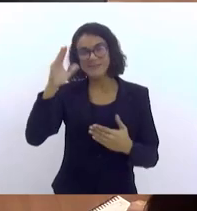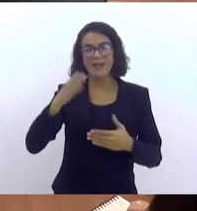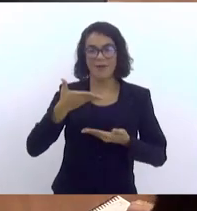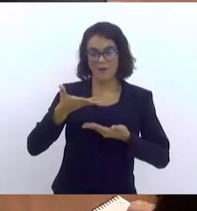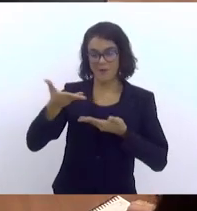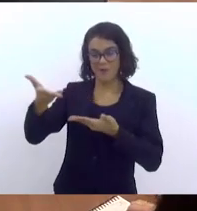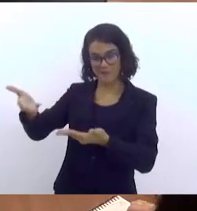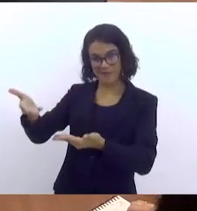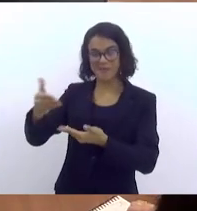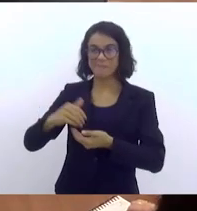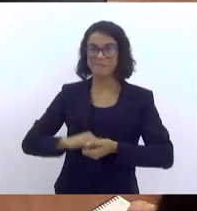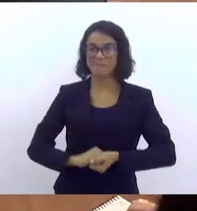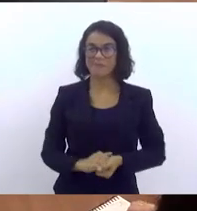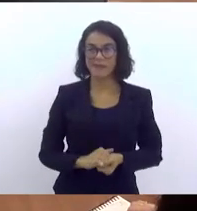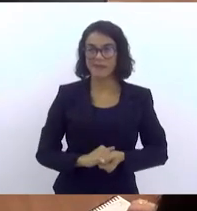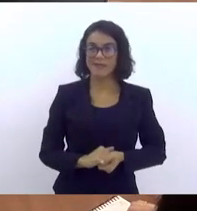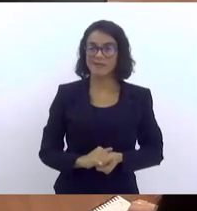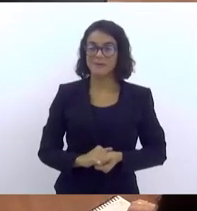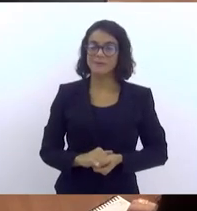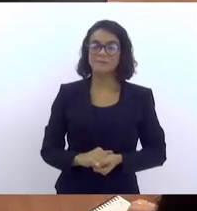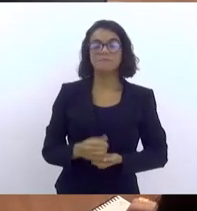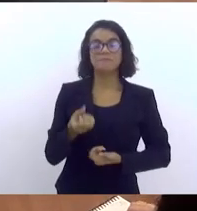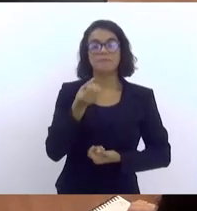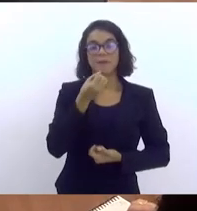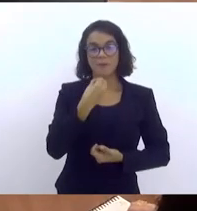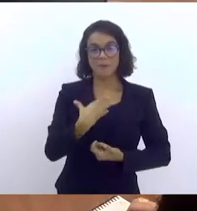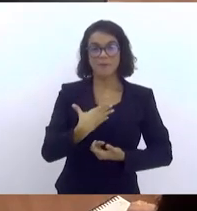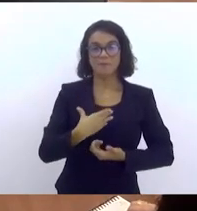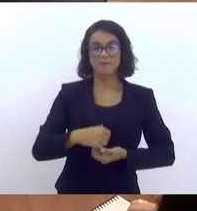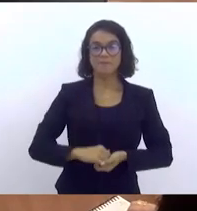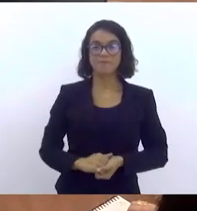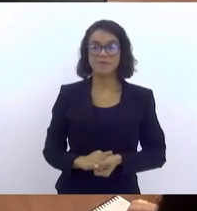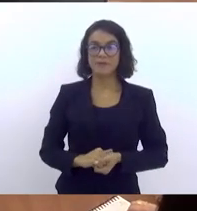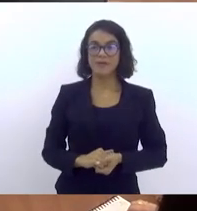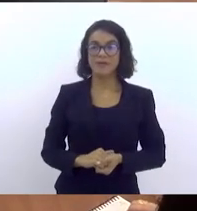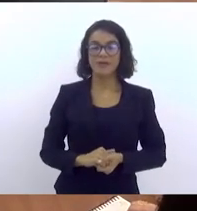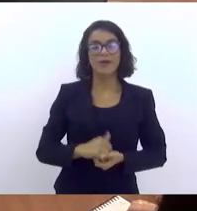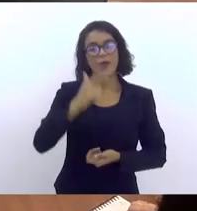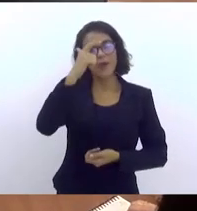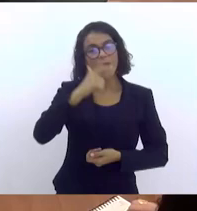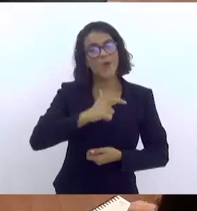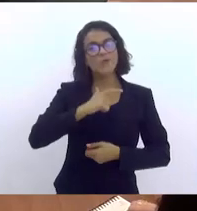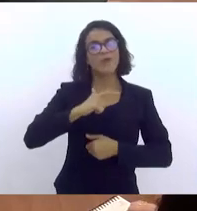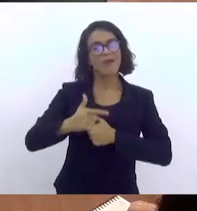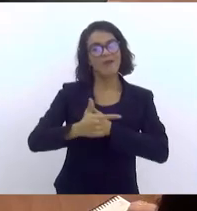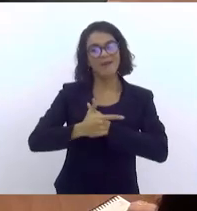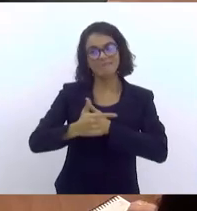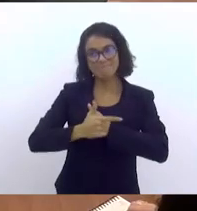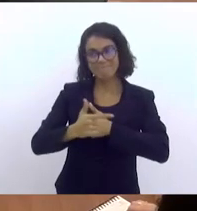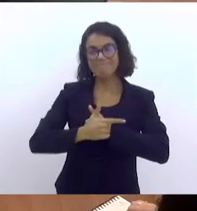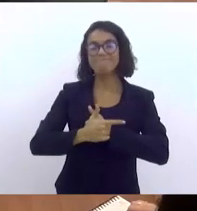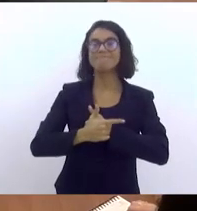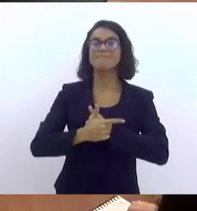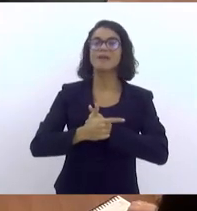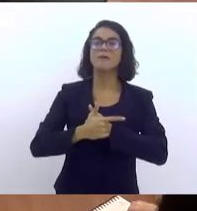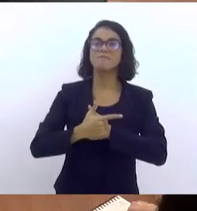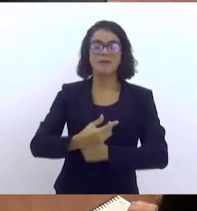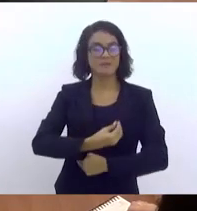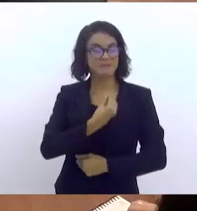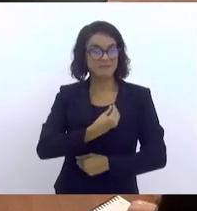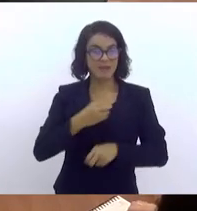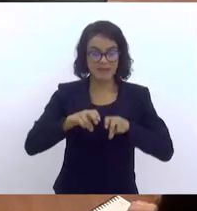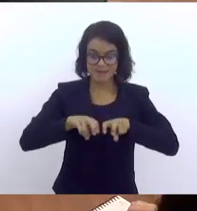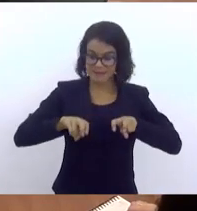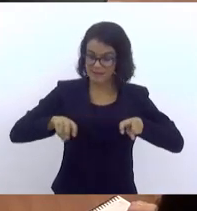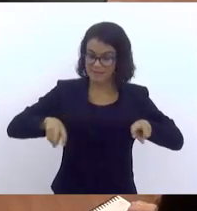esse convite essa mão estendida bom eu tenho aqui a tarefa honra de chamar para estar nessa mesa